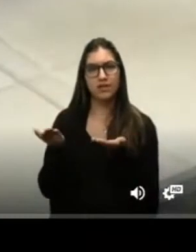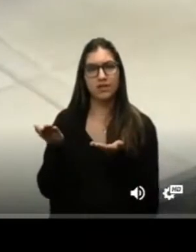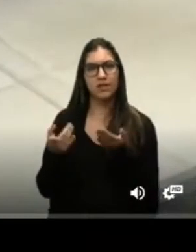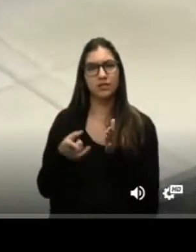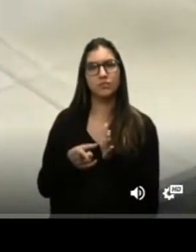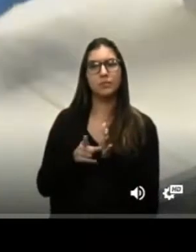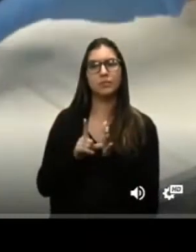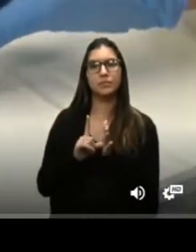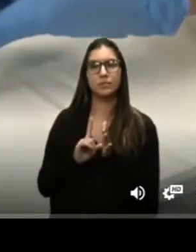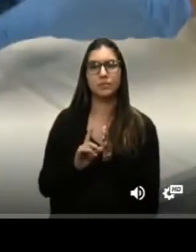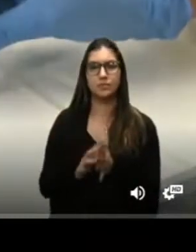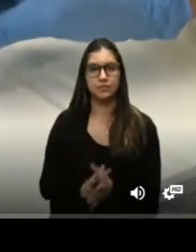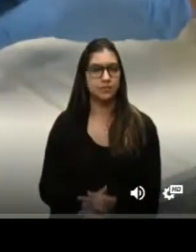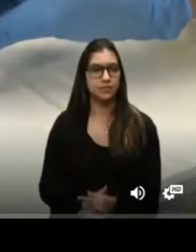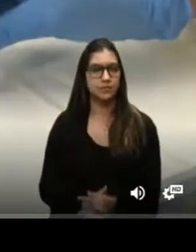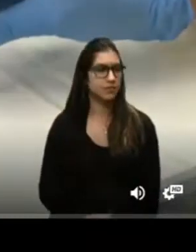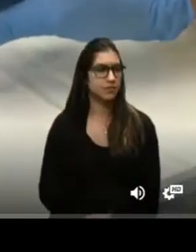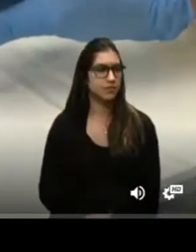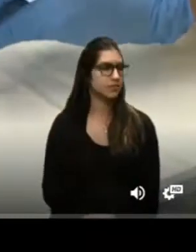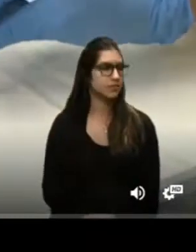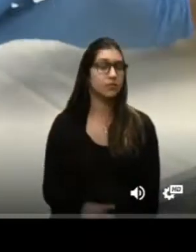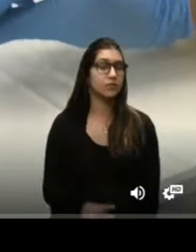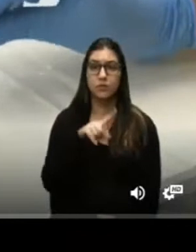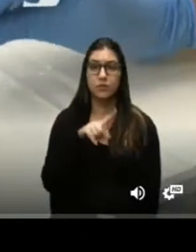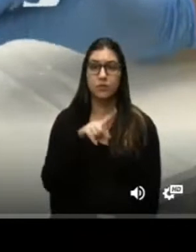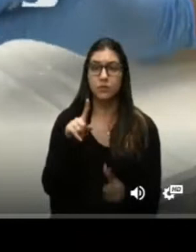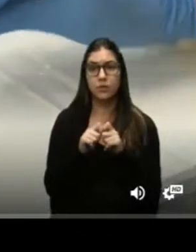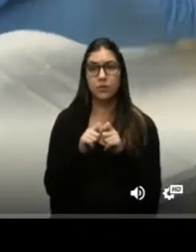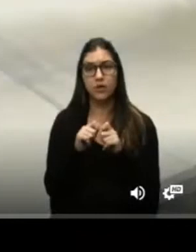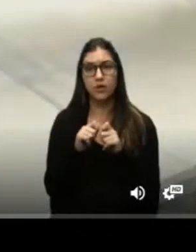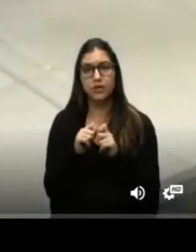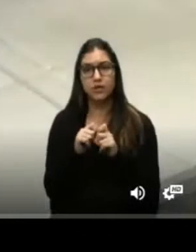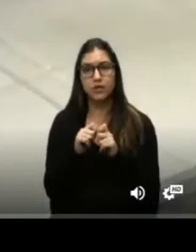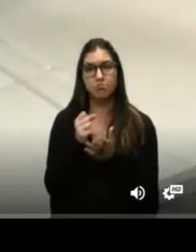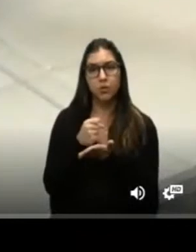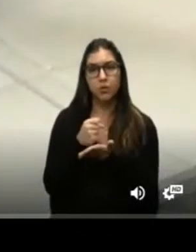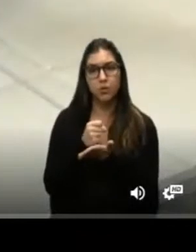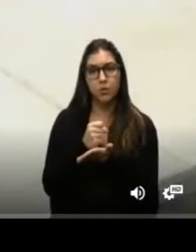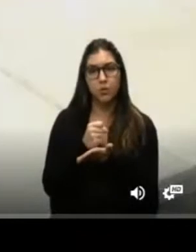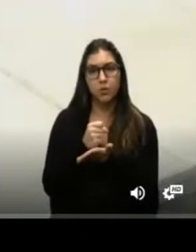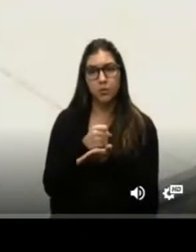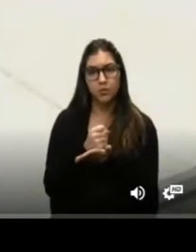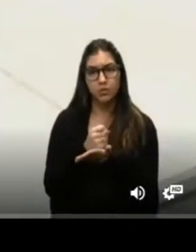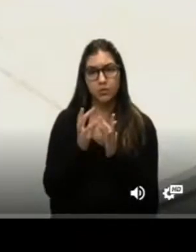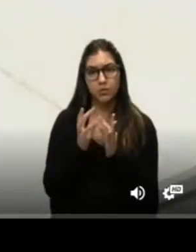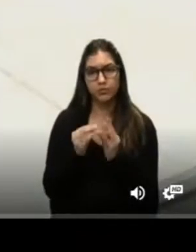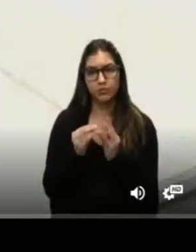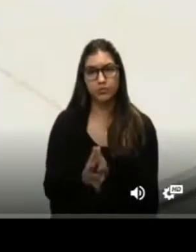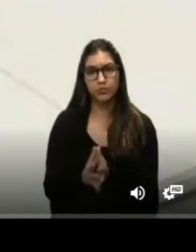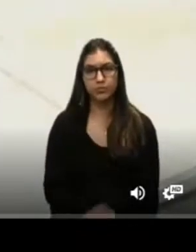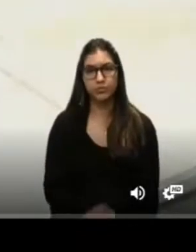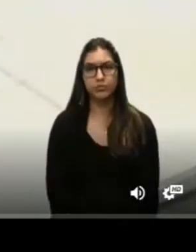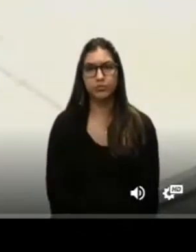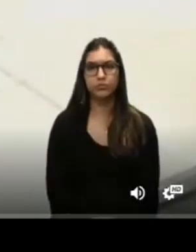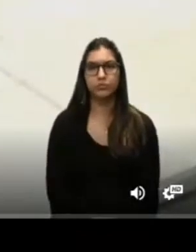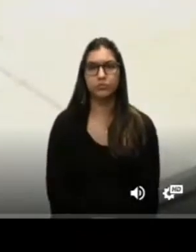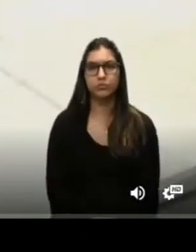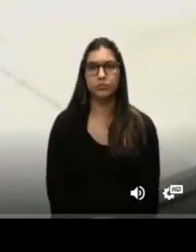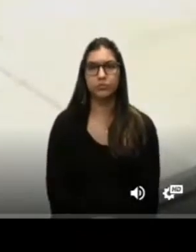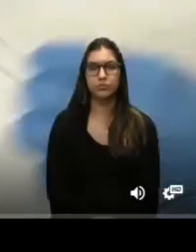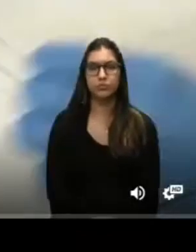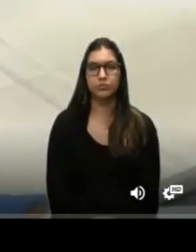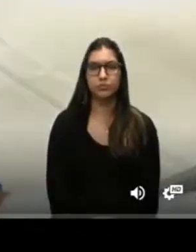previamente e vocês vão fazer então a trituração dos seus dois compostos. Então, com bastão de